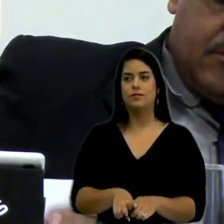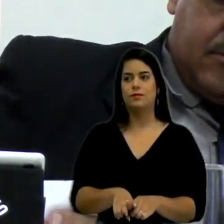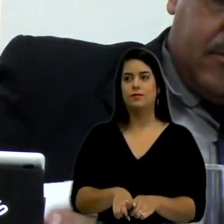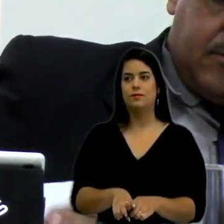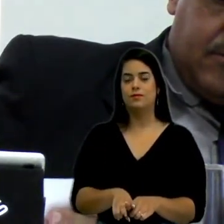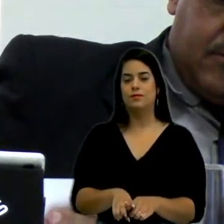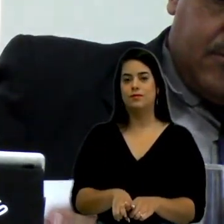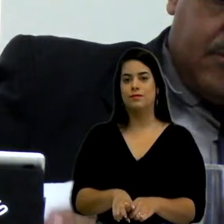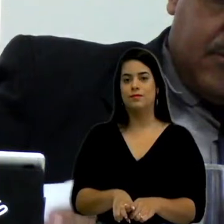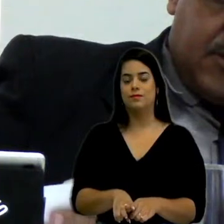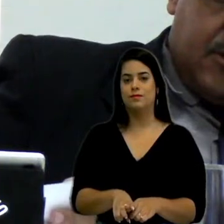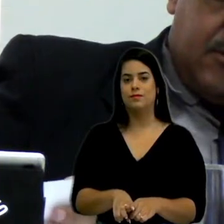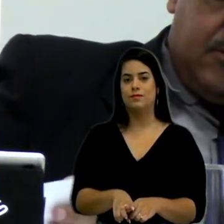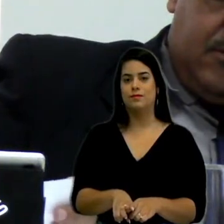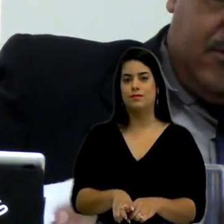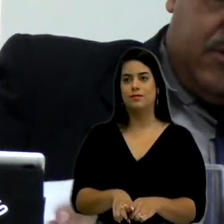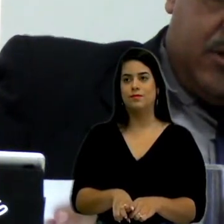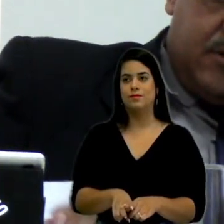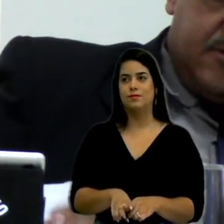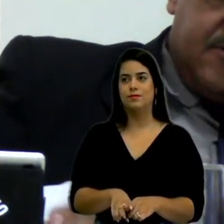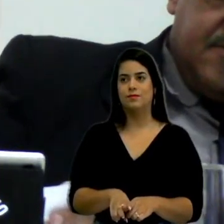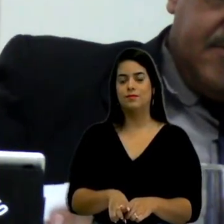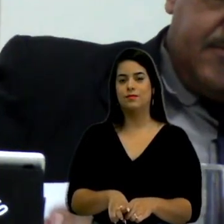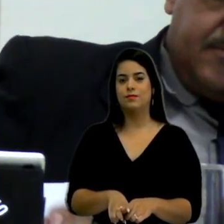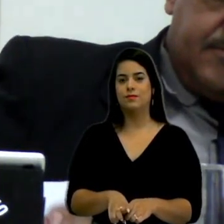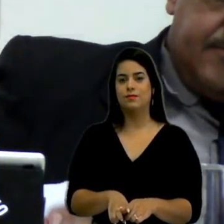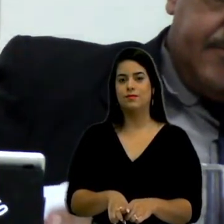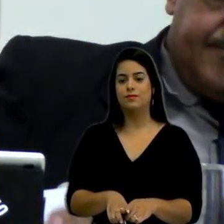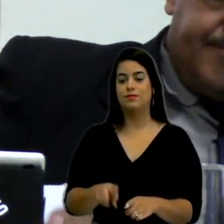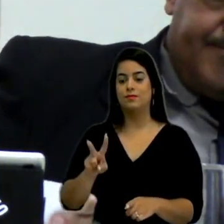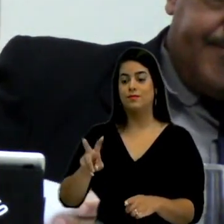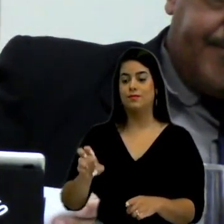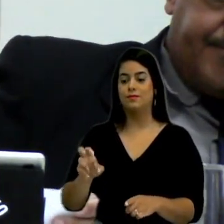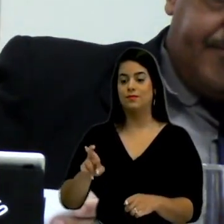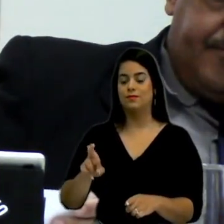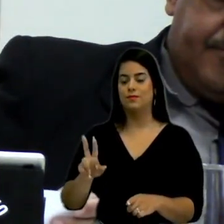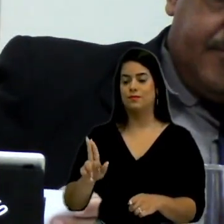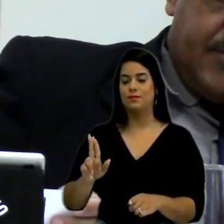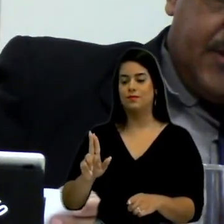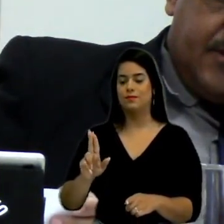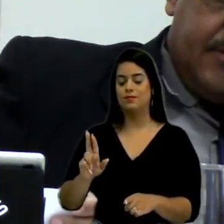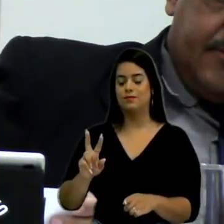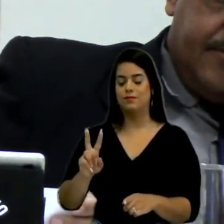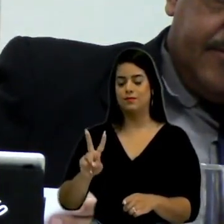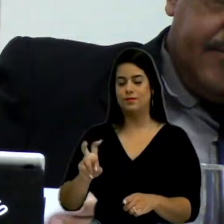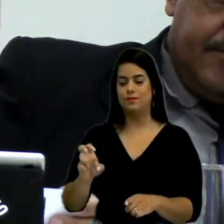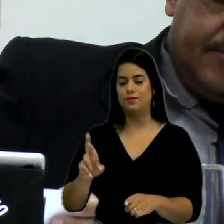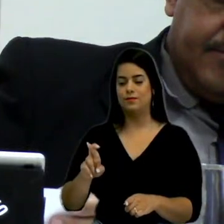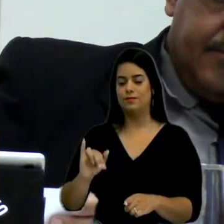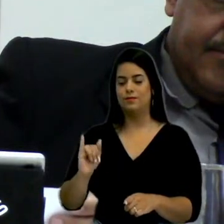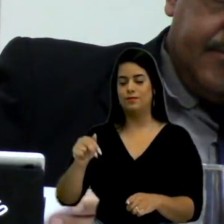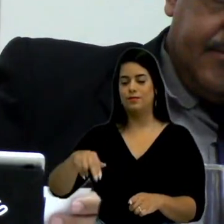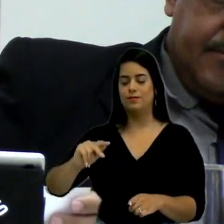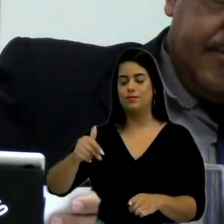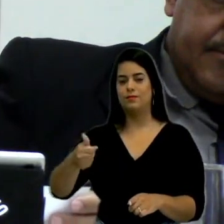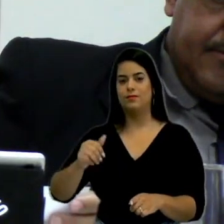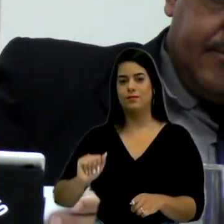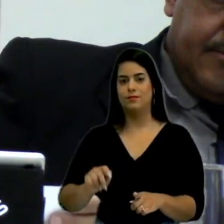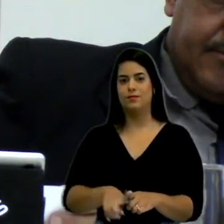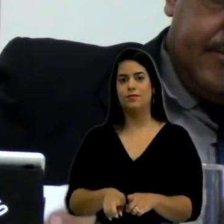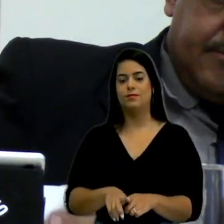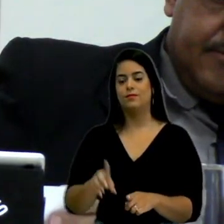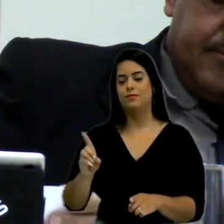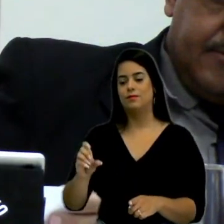vice-presidente da nossa federação, da nossa FETAP, Verinha Tavares, agente de saúde, Dolores